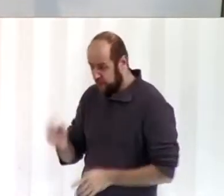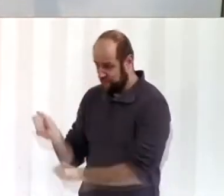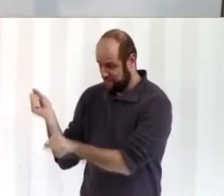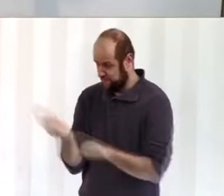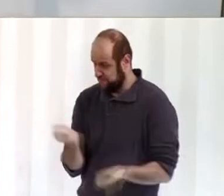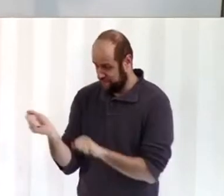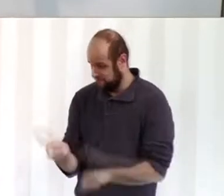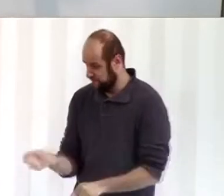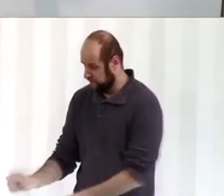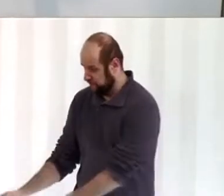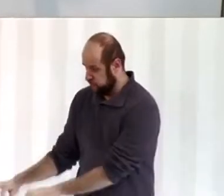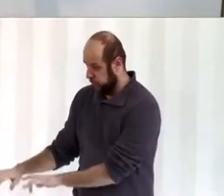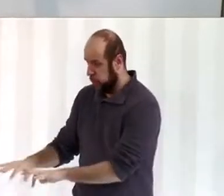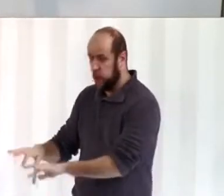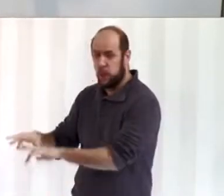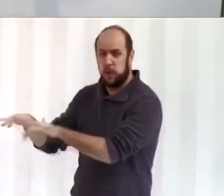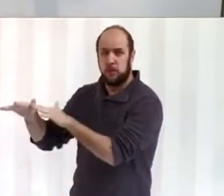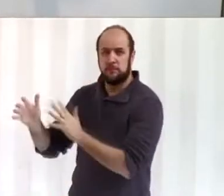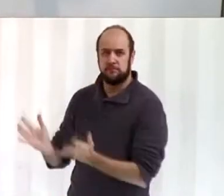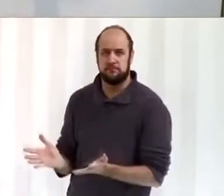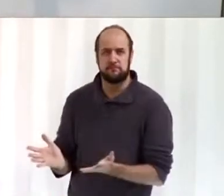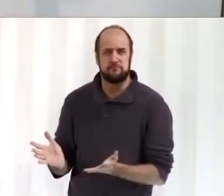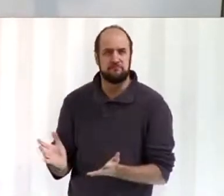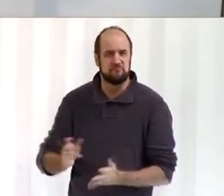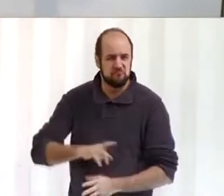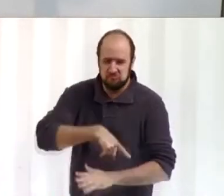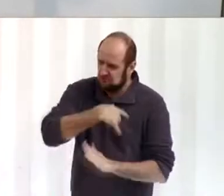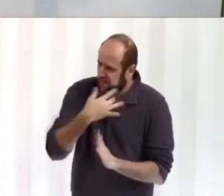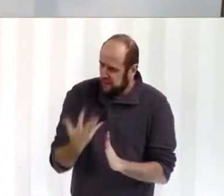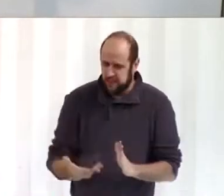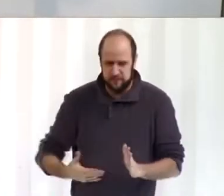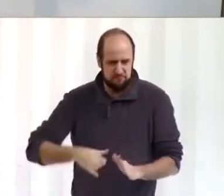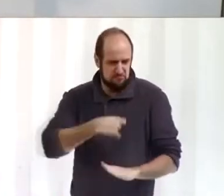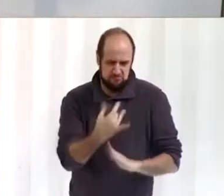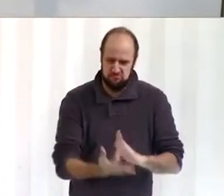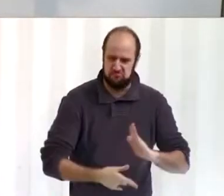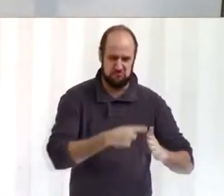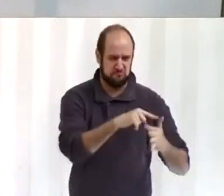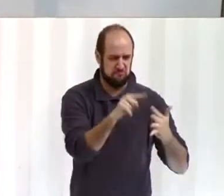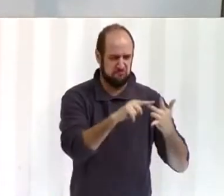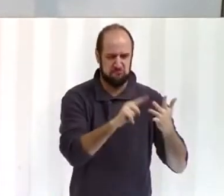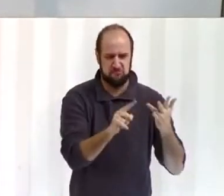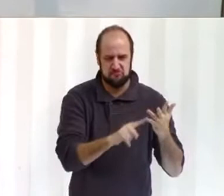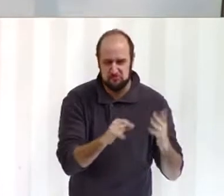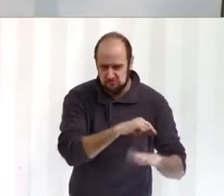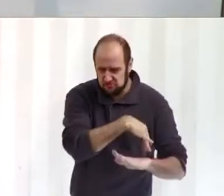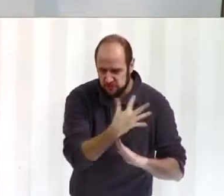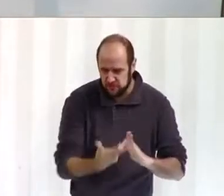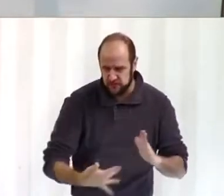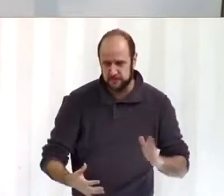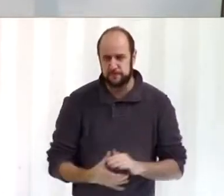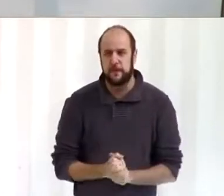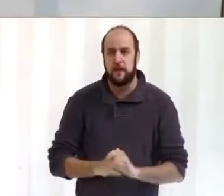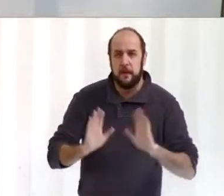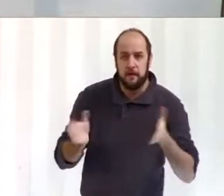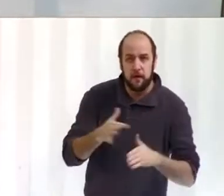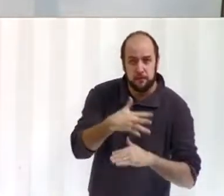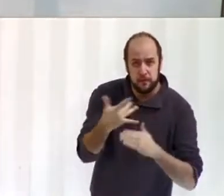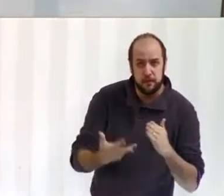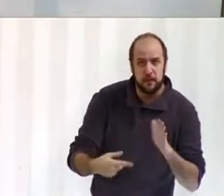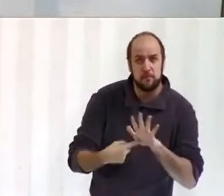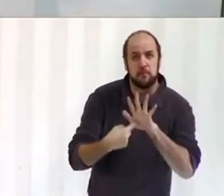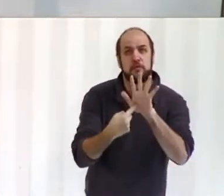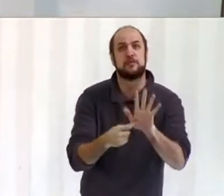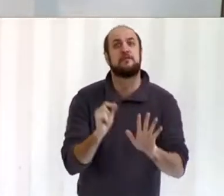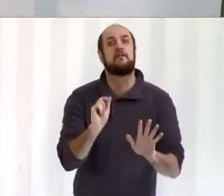flutuando. Então é um milagre, e esses milagres eles servem justamente para mostrar assim, ó,